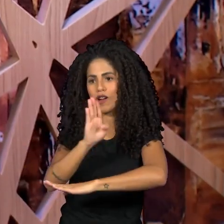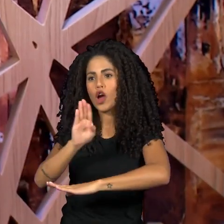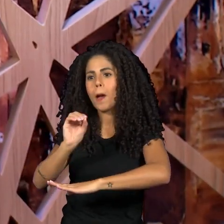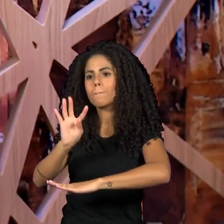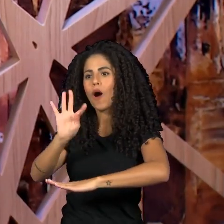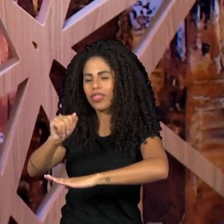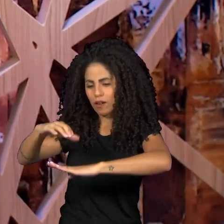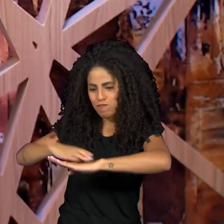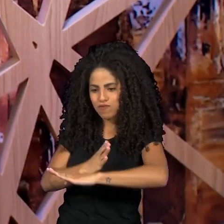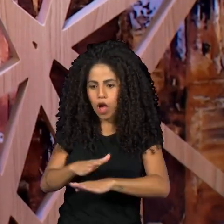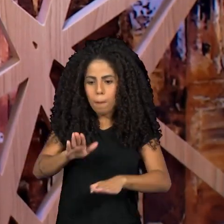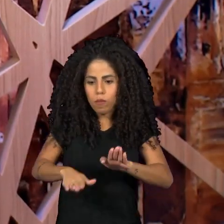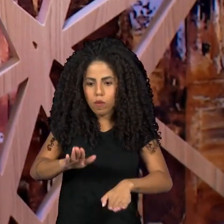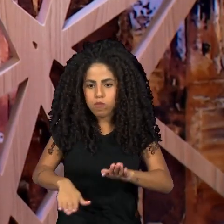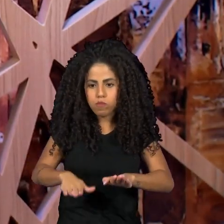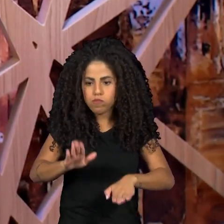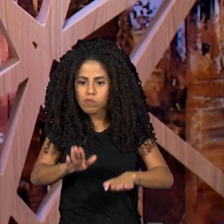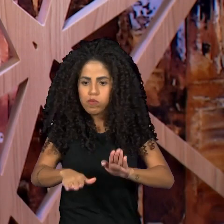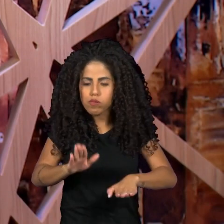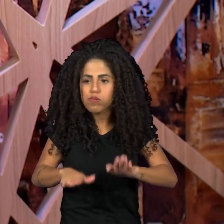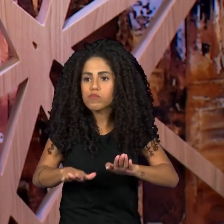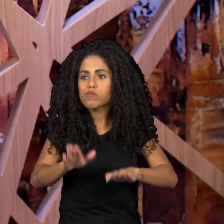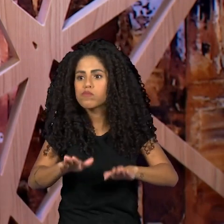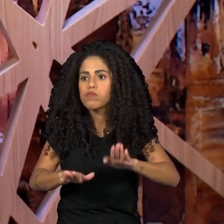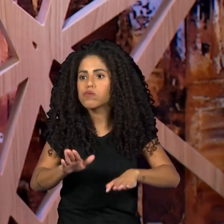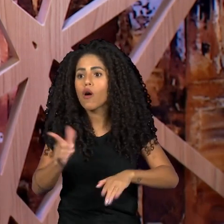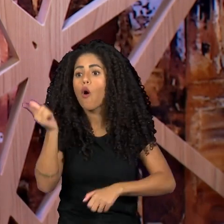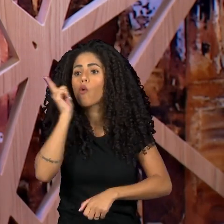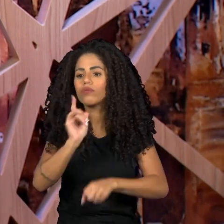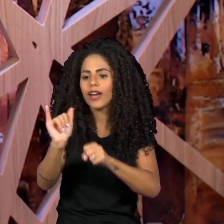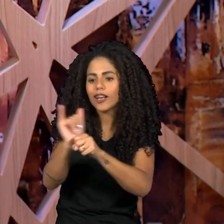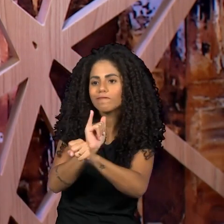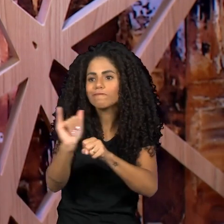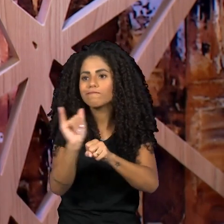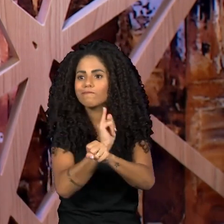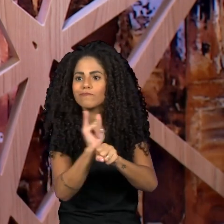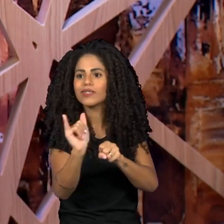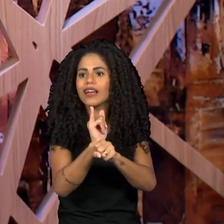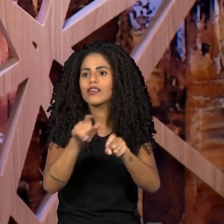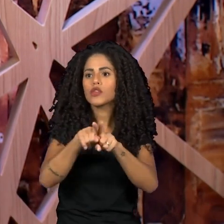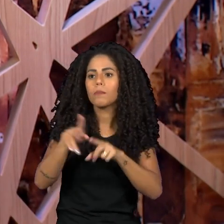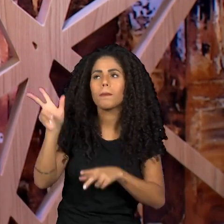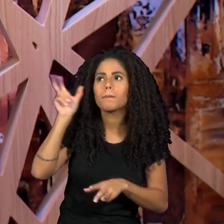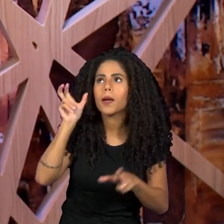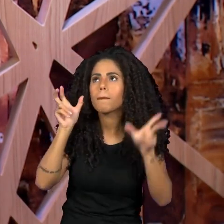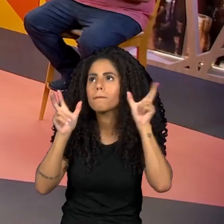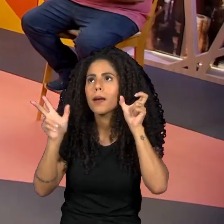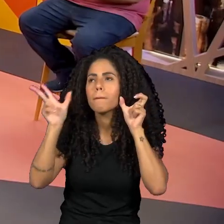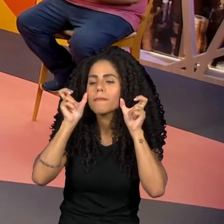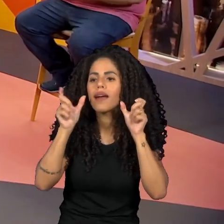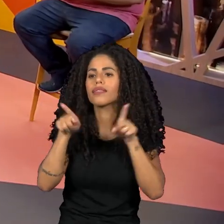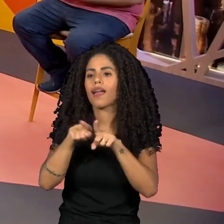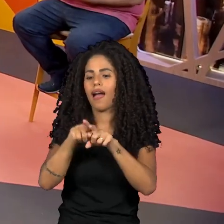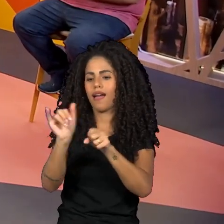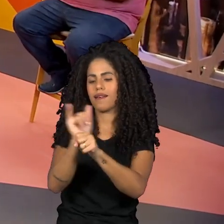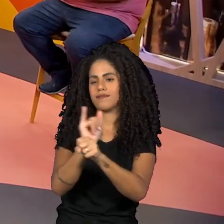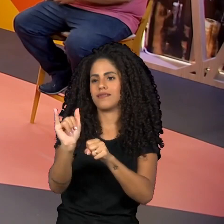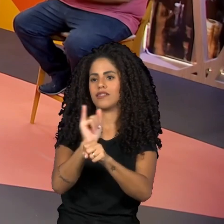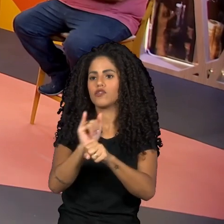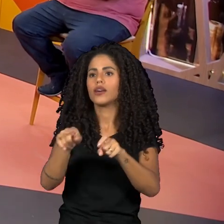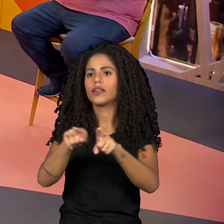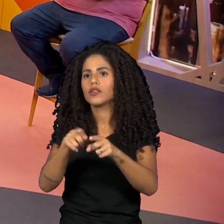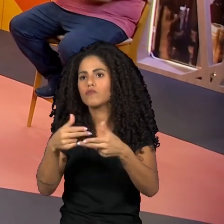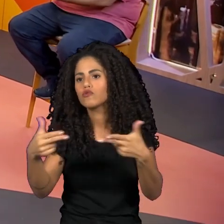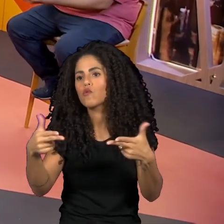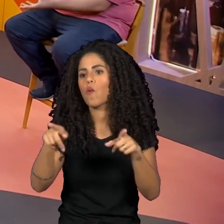vira um instrumento musical, artístico, assim como a gente teve essas estratégias aqui no Brasil, né? Se você pega as estratégias